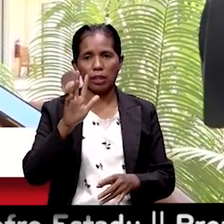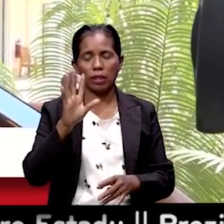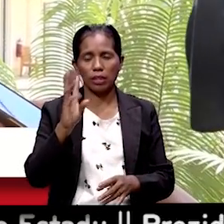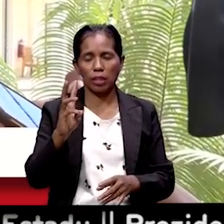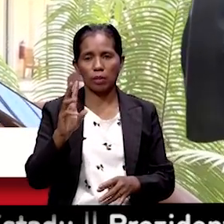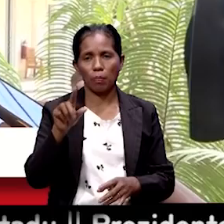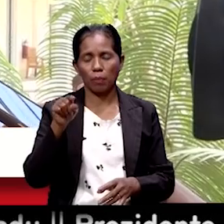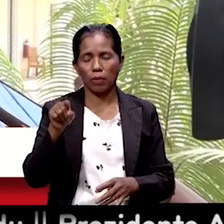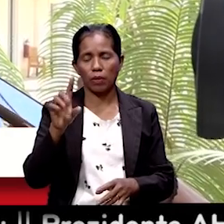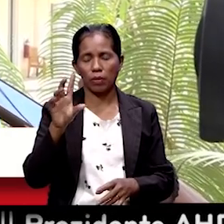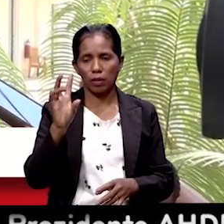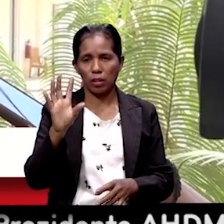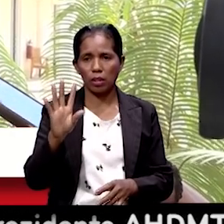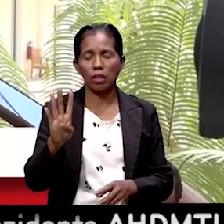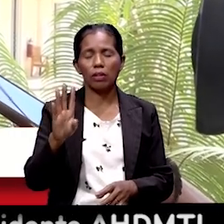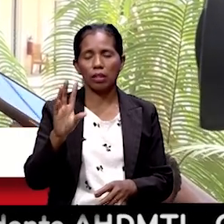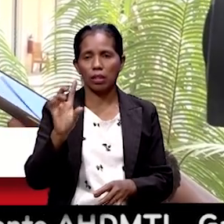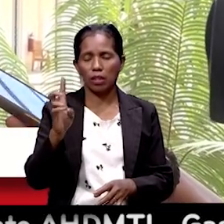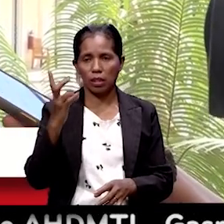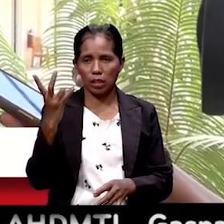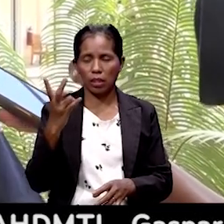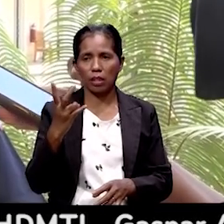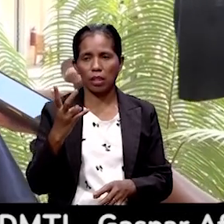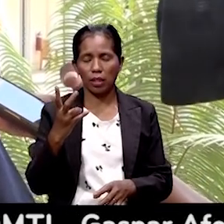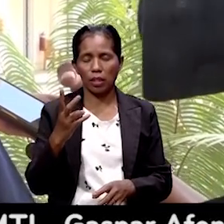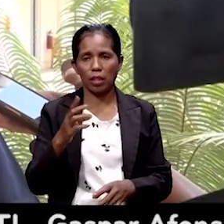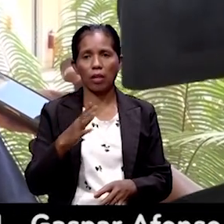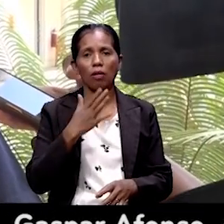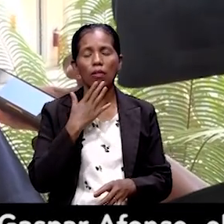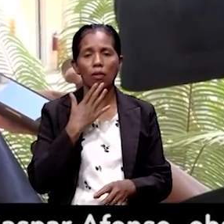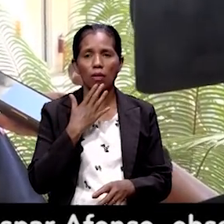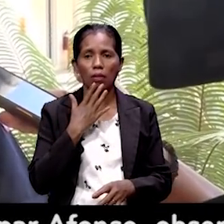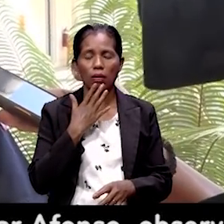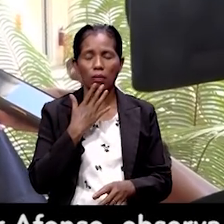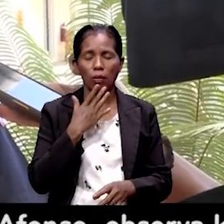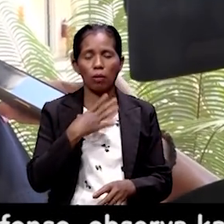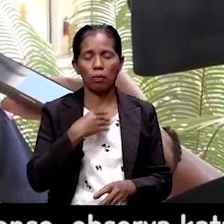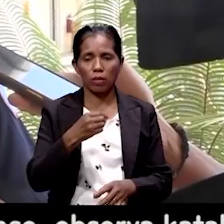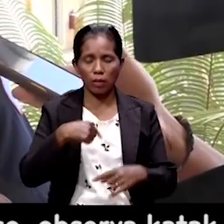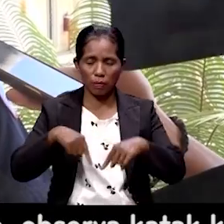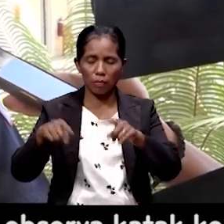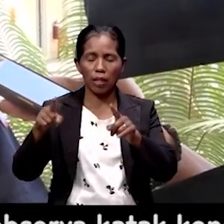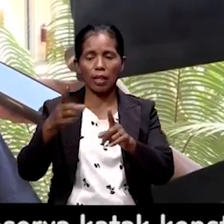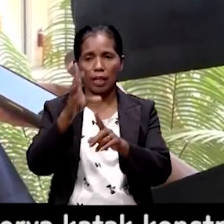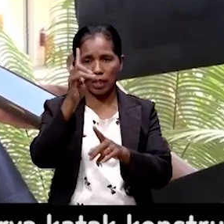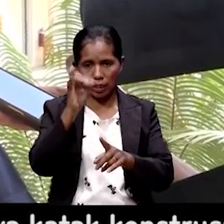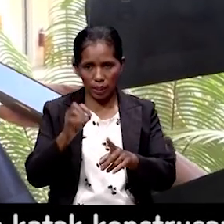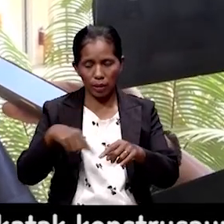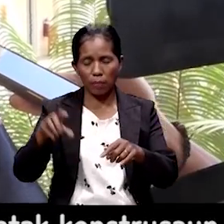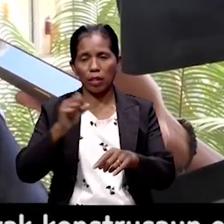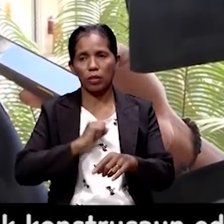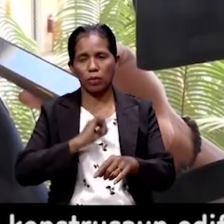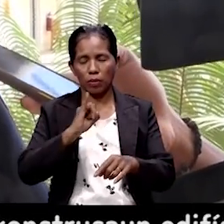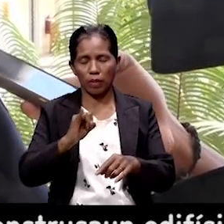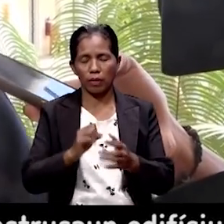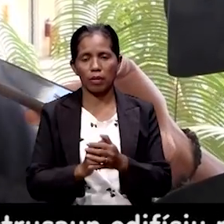26.517, cor muti. Sira saiu sedili atau ba kovalima. Depois de tukuhat sira acontece e a suku